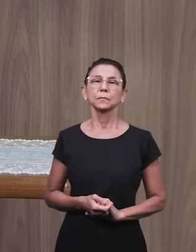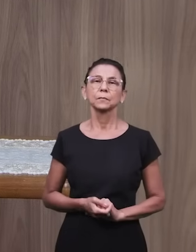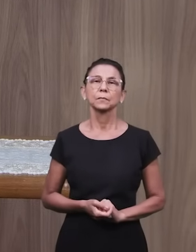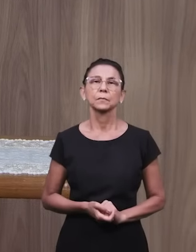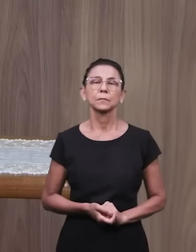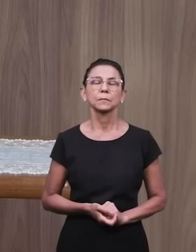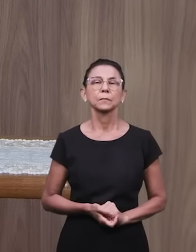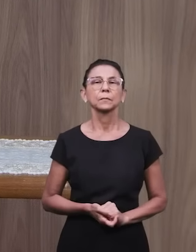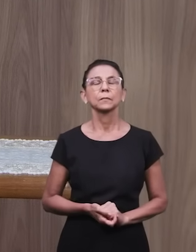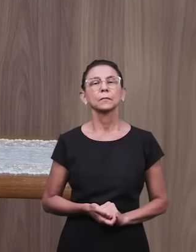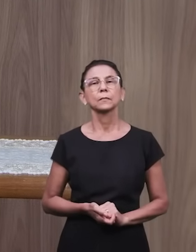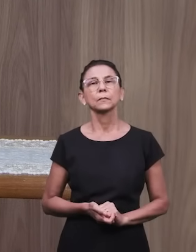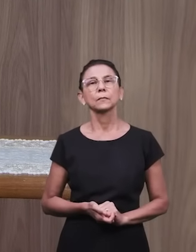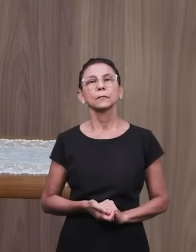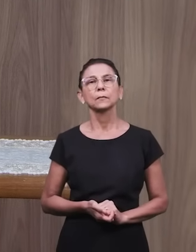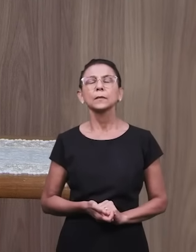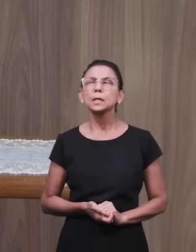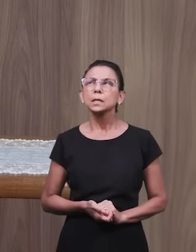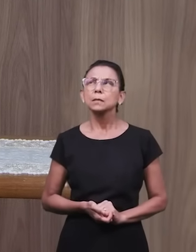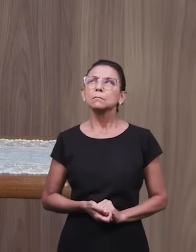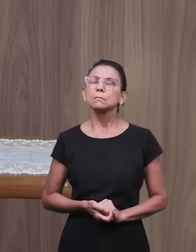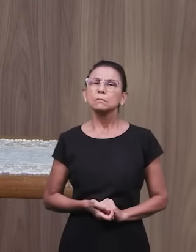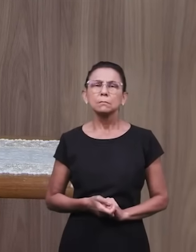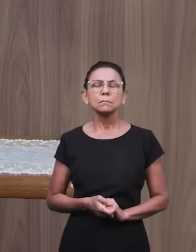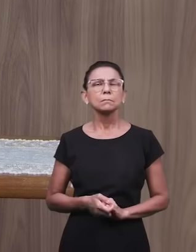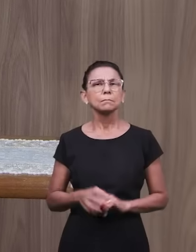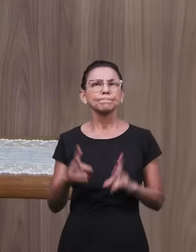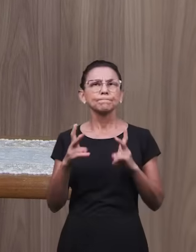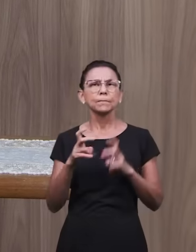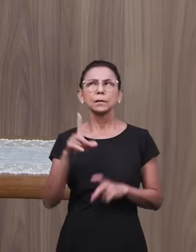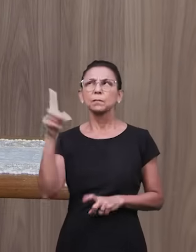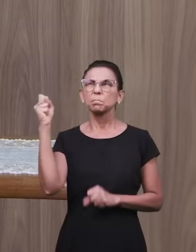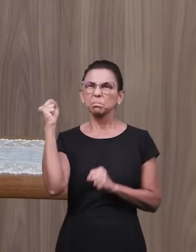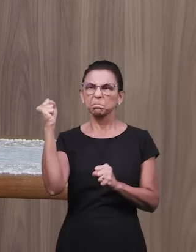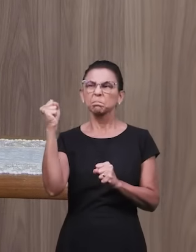Mas eu vi que Deus era poderoso.